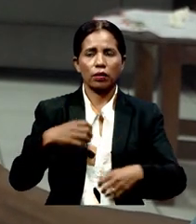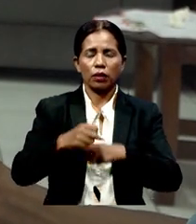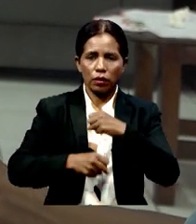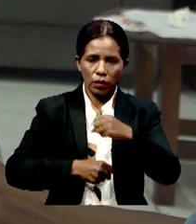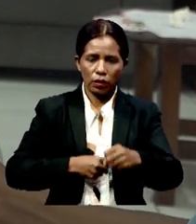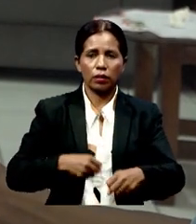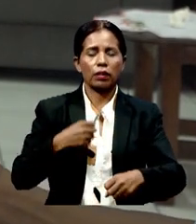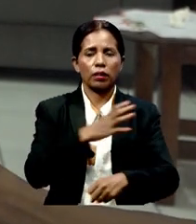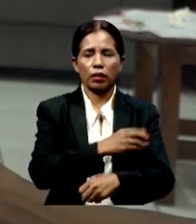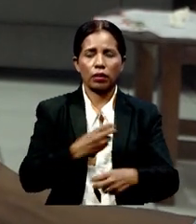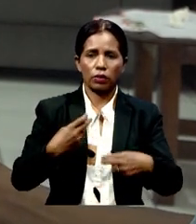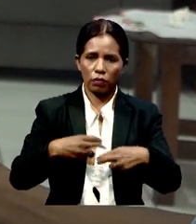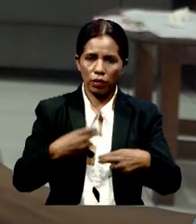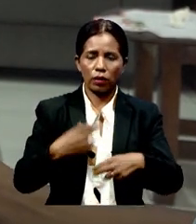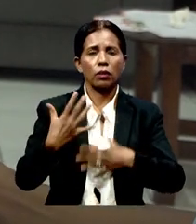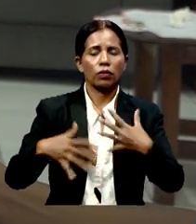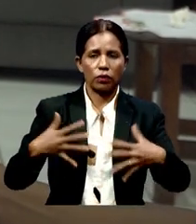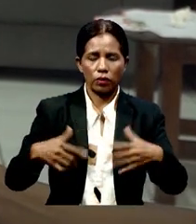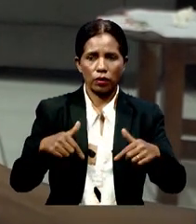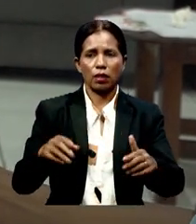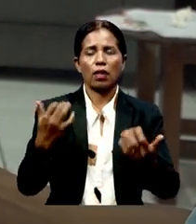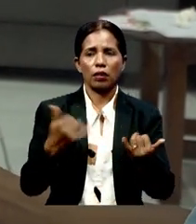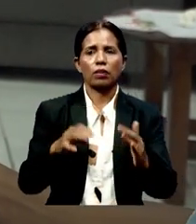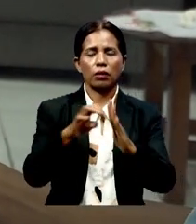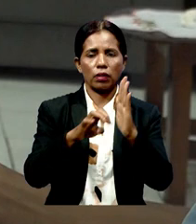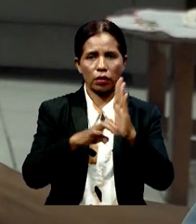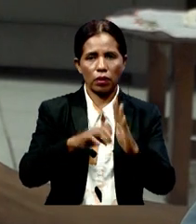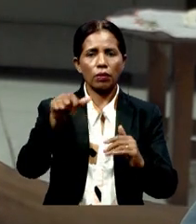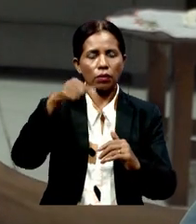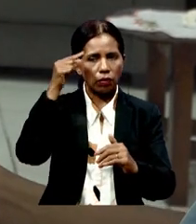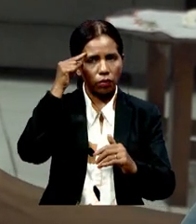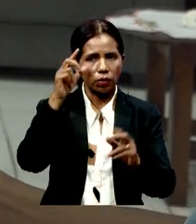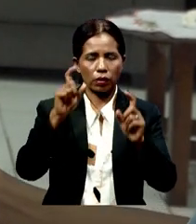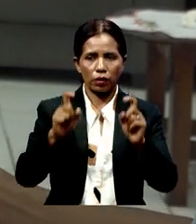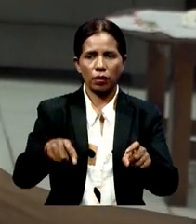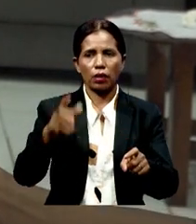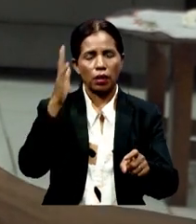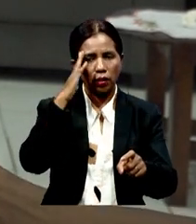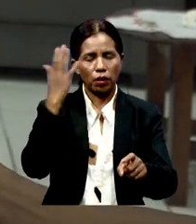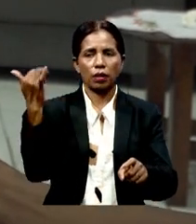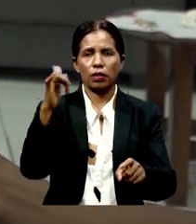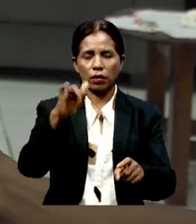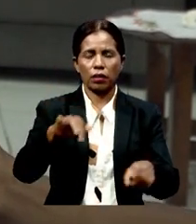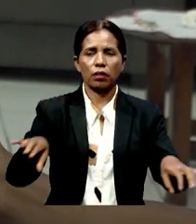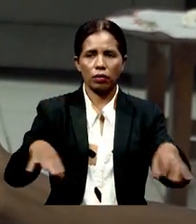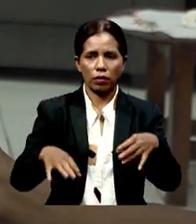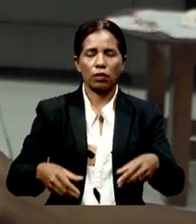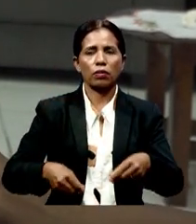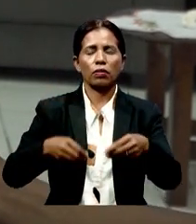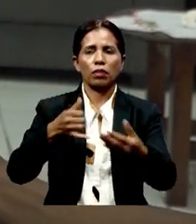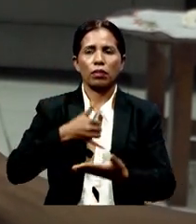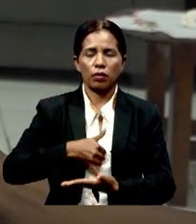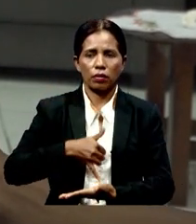idane, ne maka agora estado, governo, tem que reconhece sira, ne maka po medaila ba